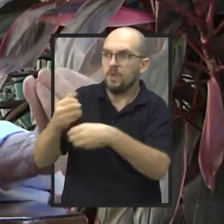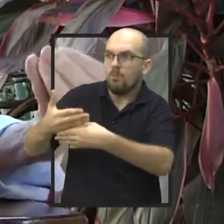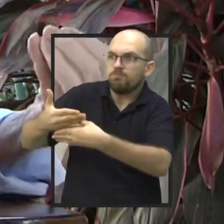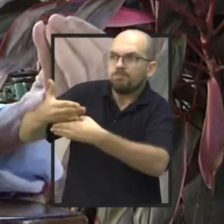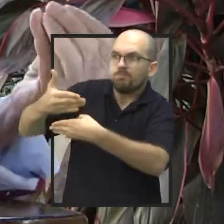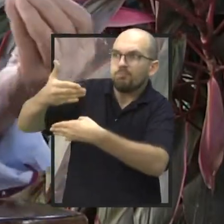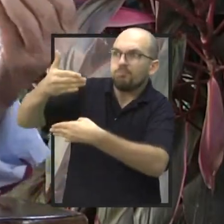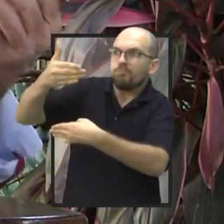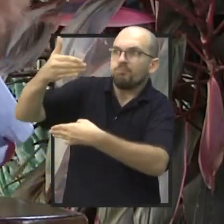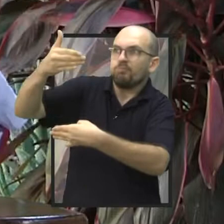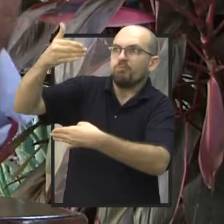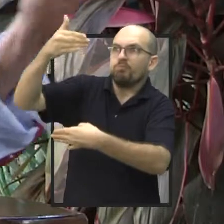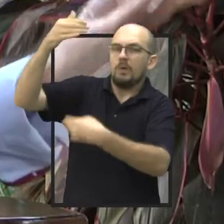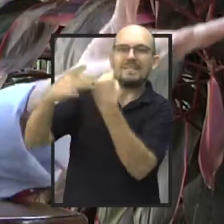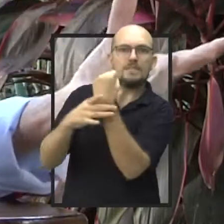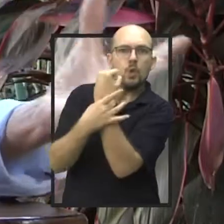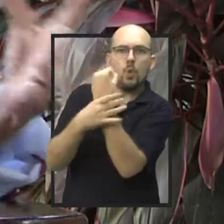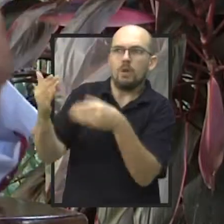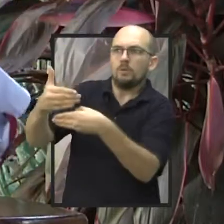muros